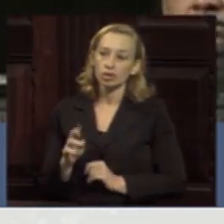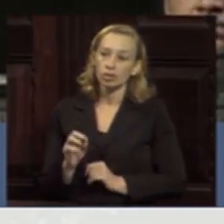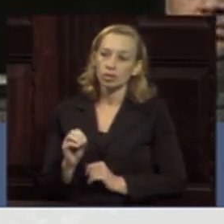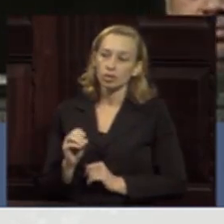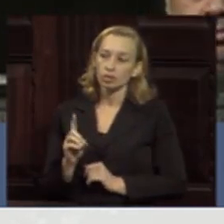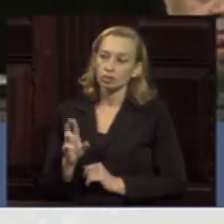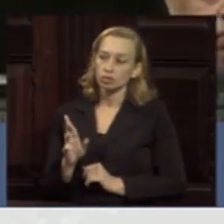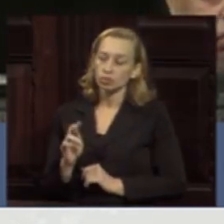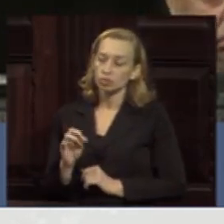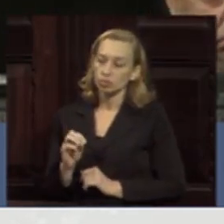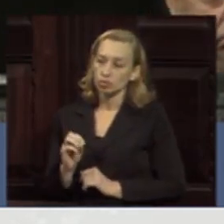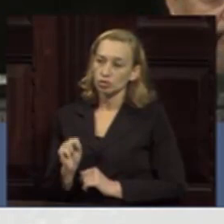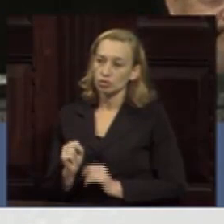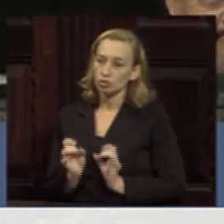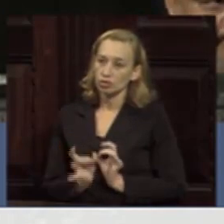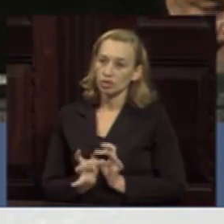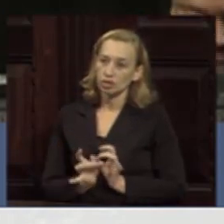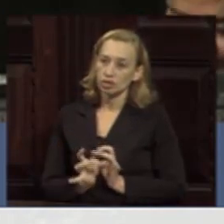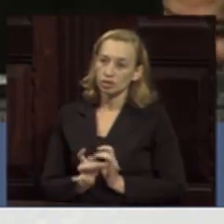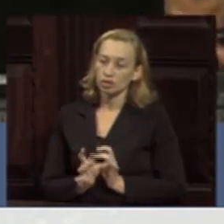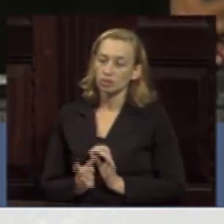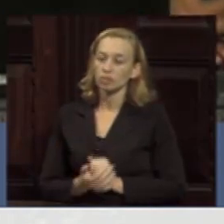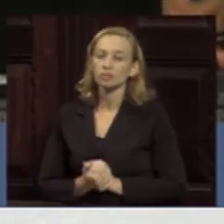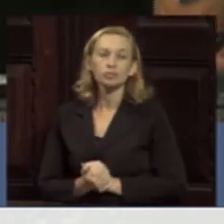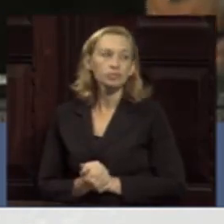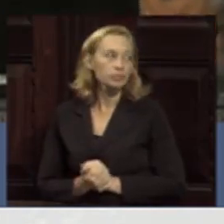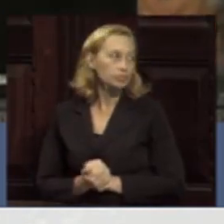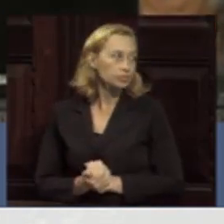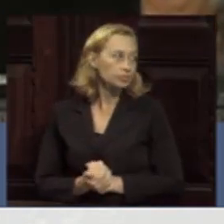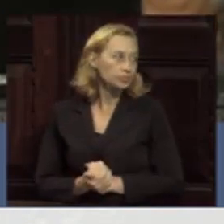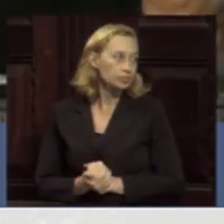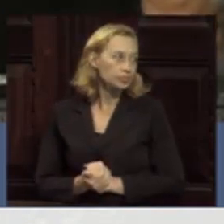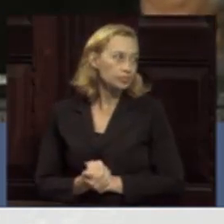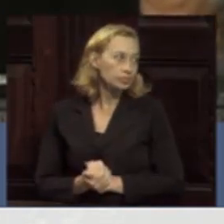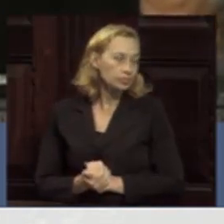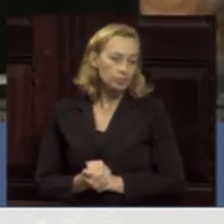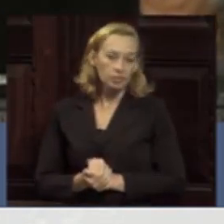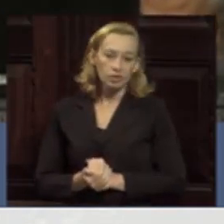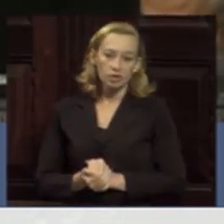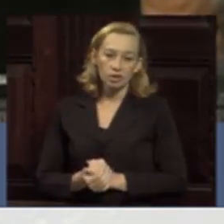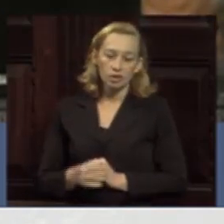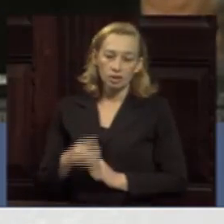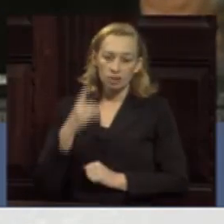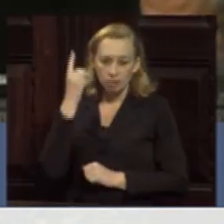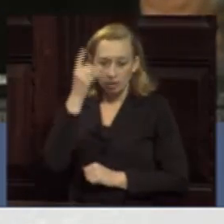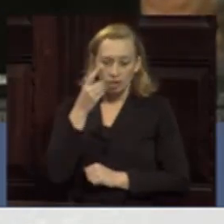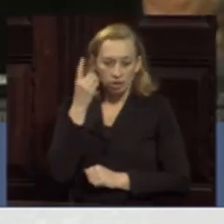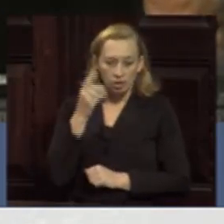Em discussão. Não havendo quem queira discutir, para discutir o deputado Gilberto Palmares.